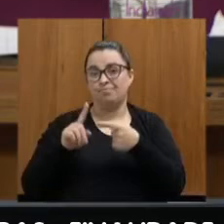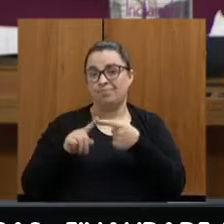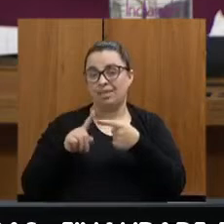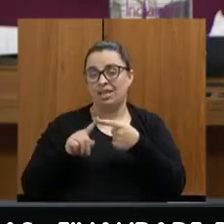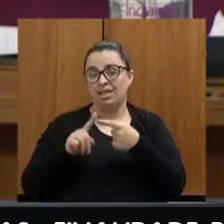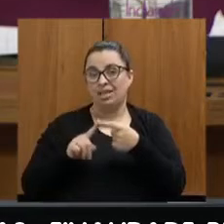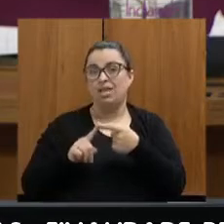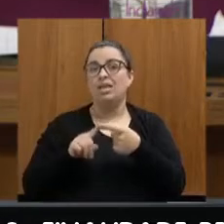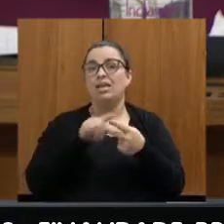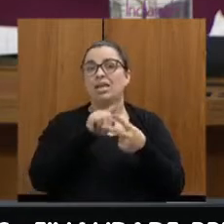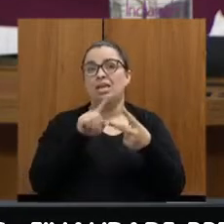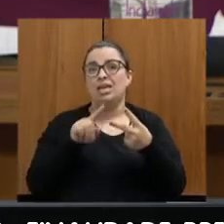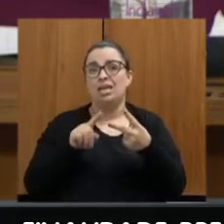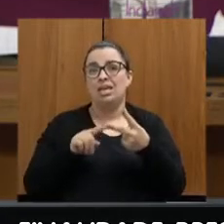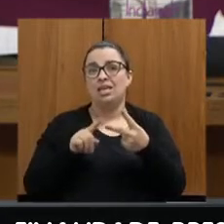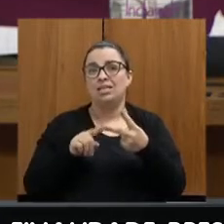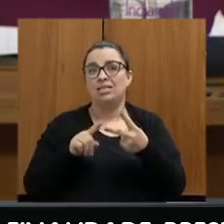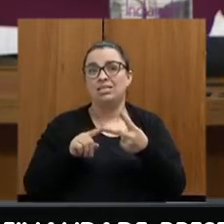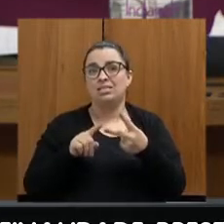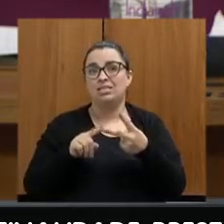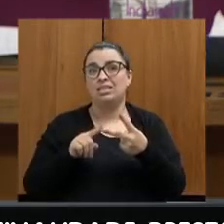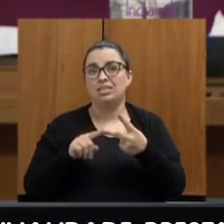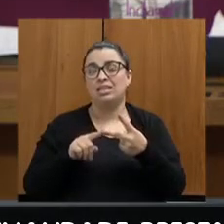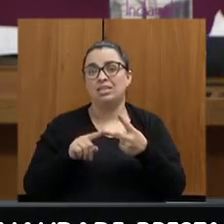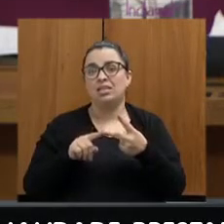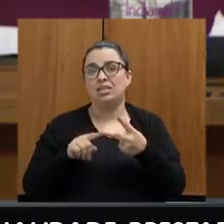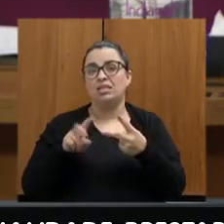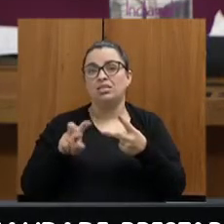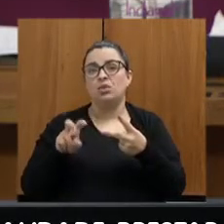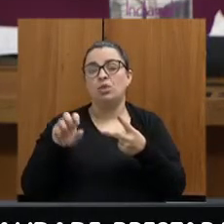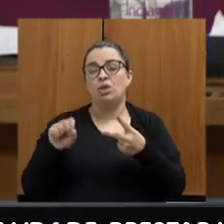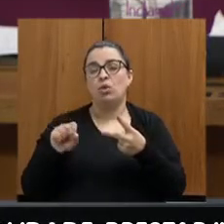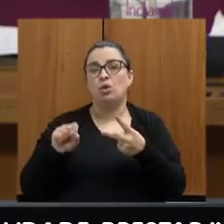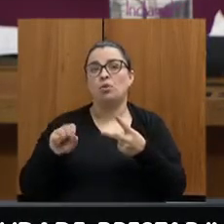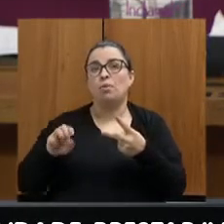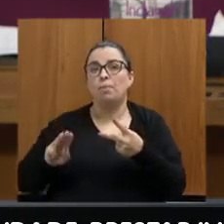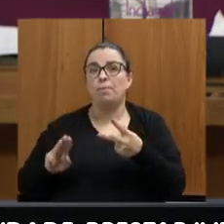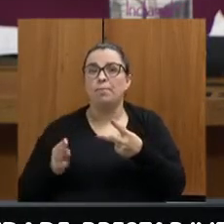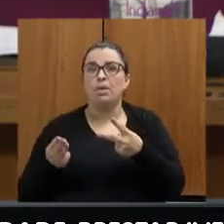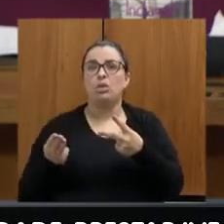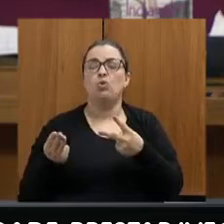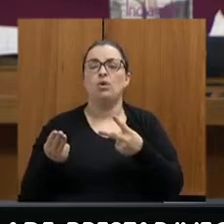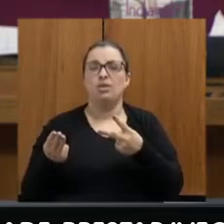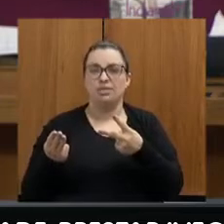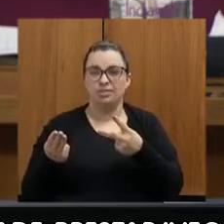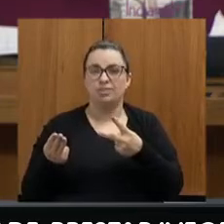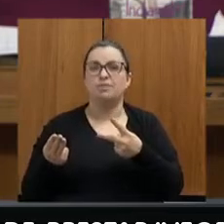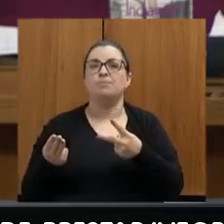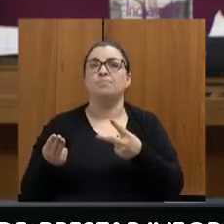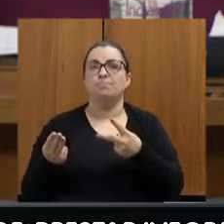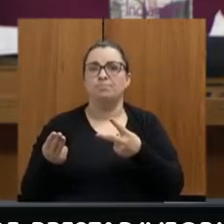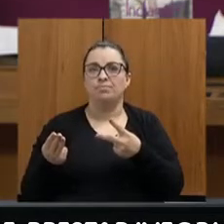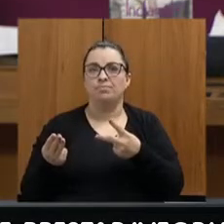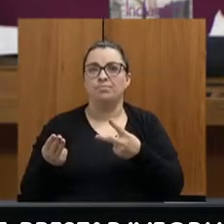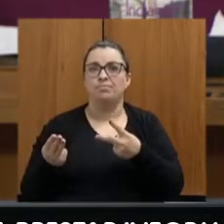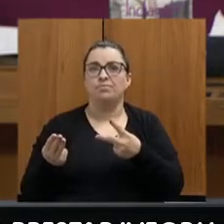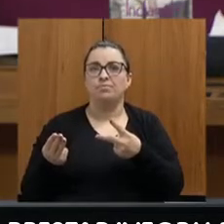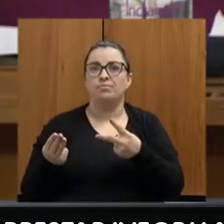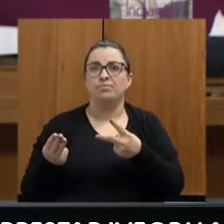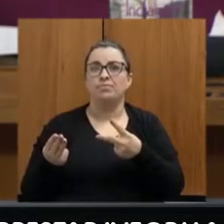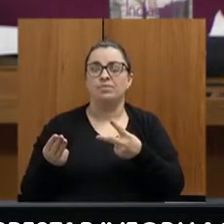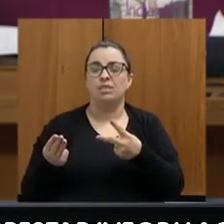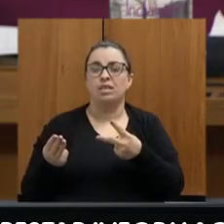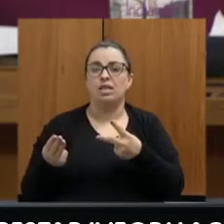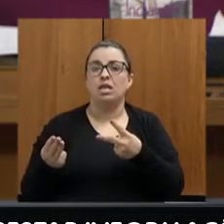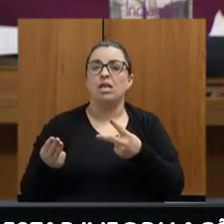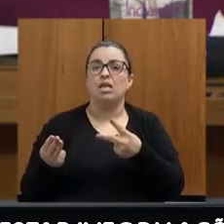e estamos falando de há 8 milhões fraco 401 enfim Credo Porto ali de